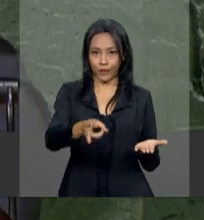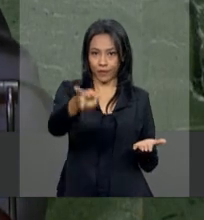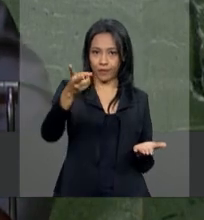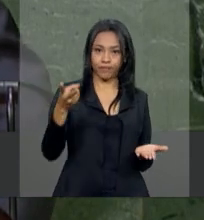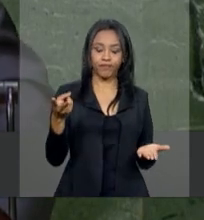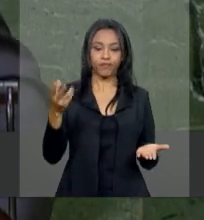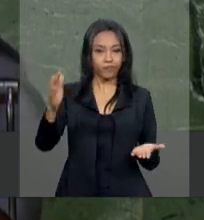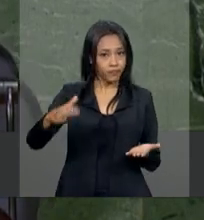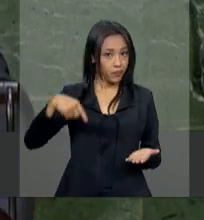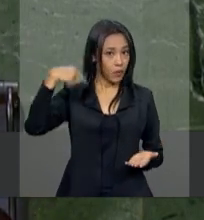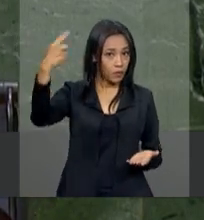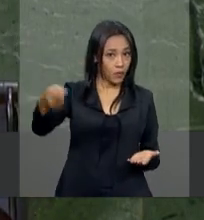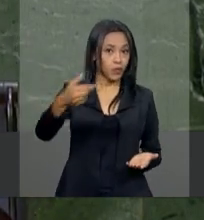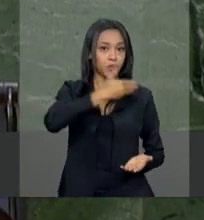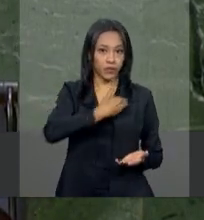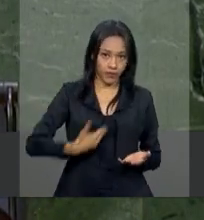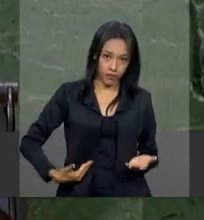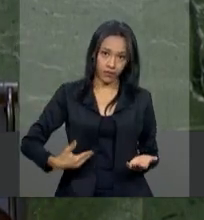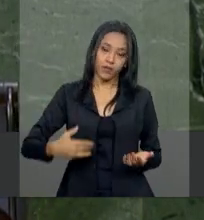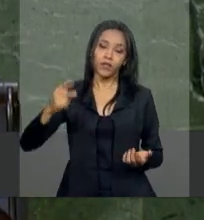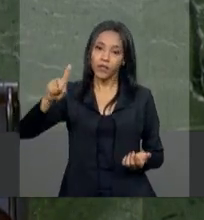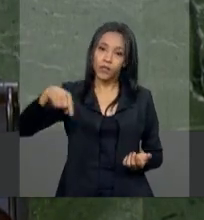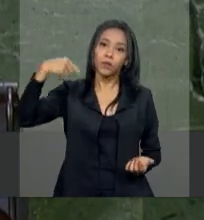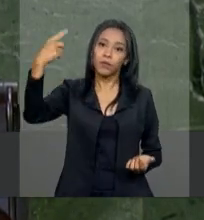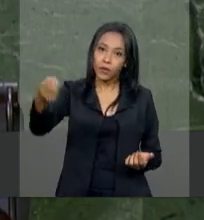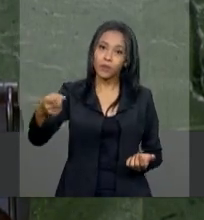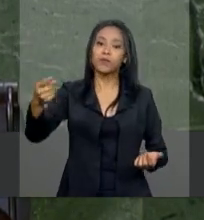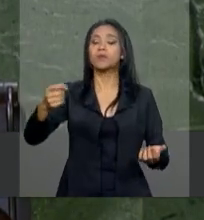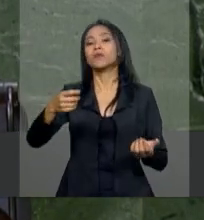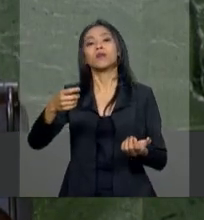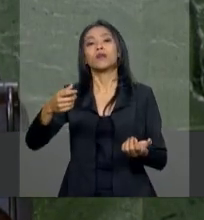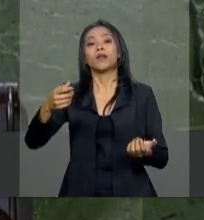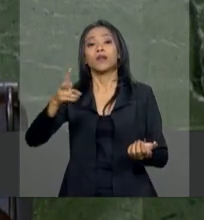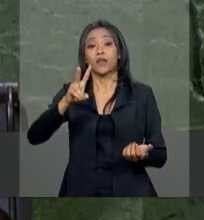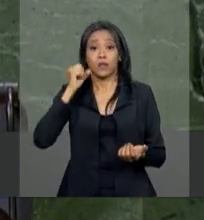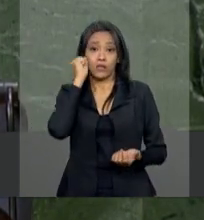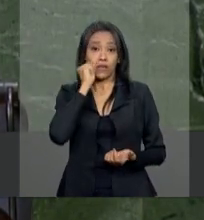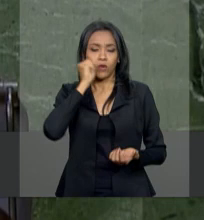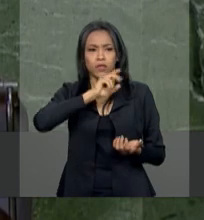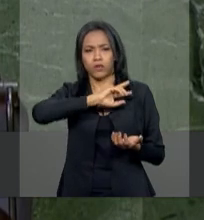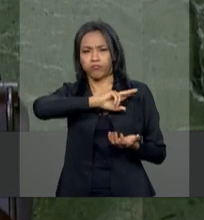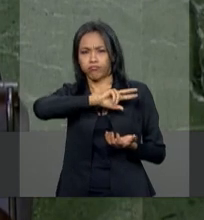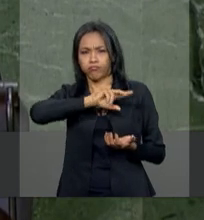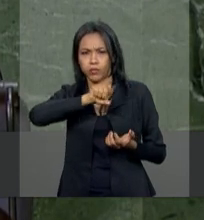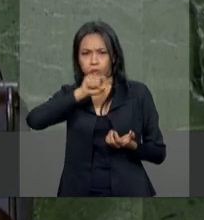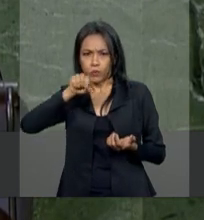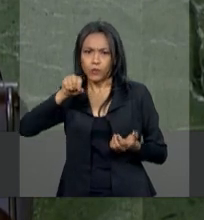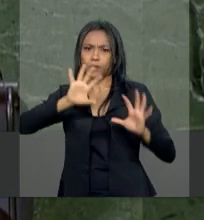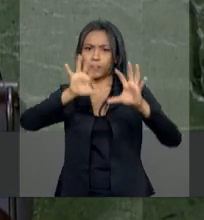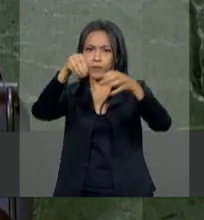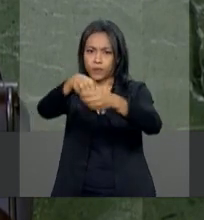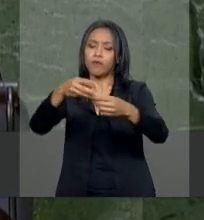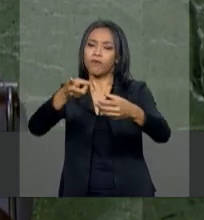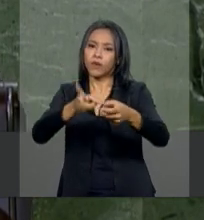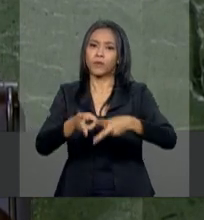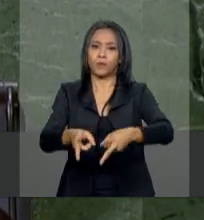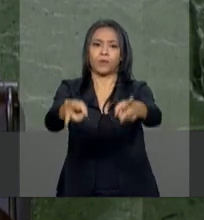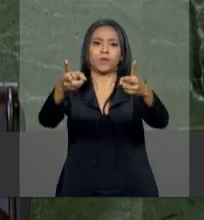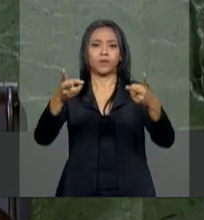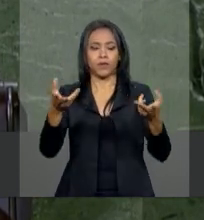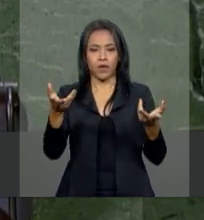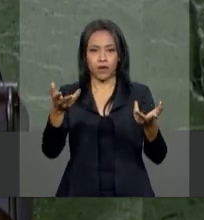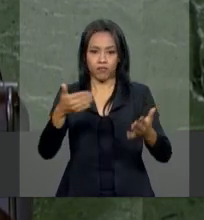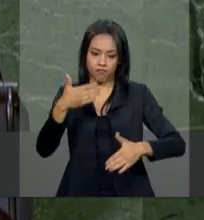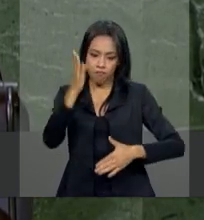governo o próximo congresso nacional encontraram bases consistentes sobre as quais poderão seguir construindo